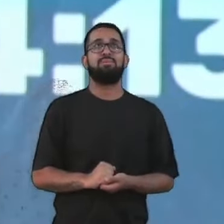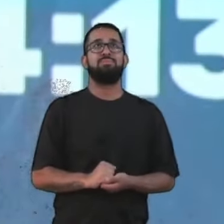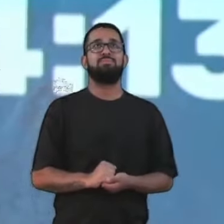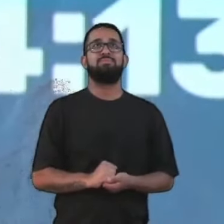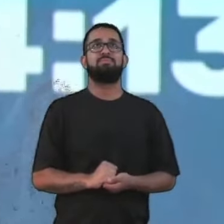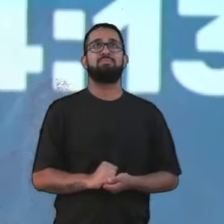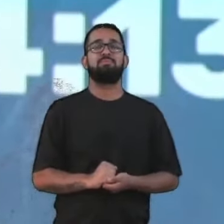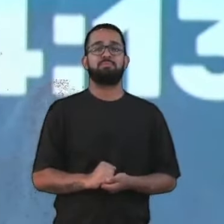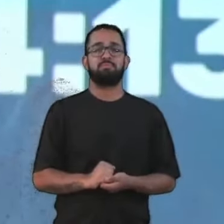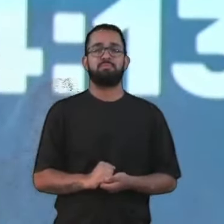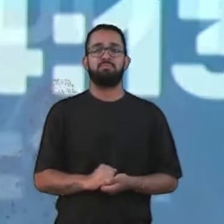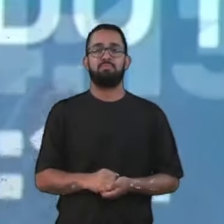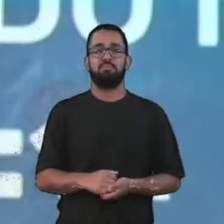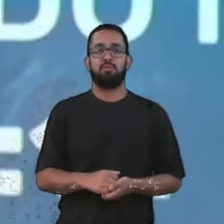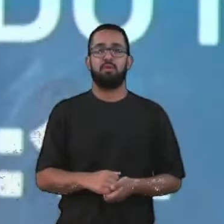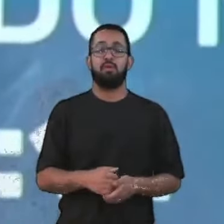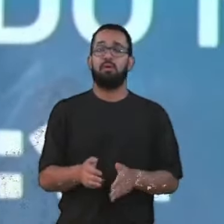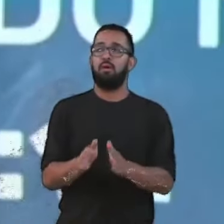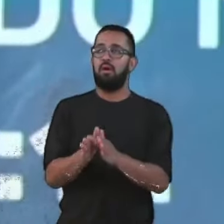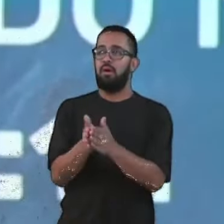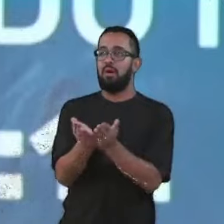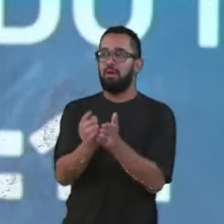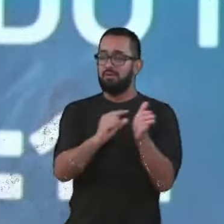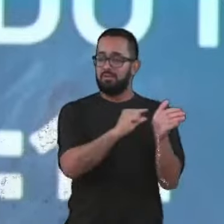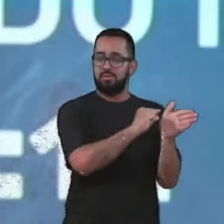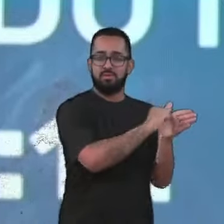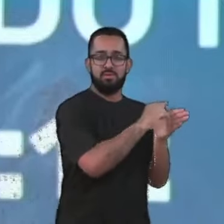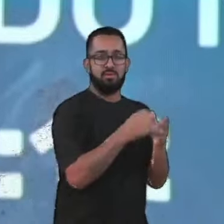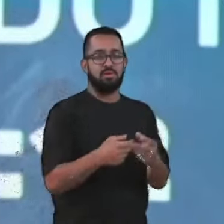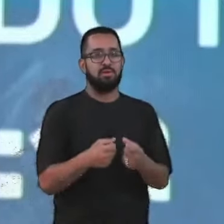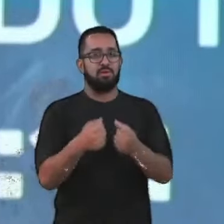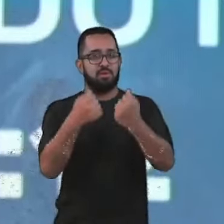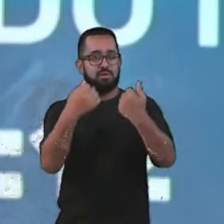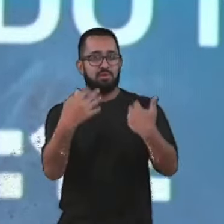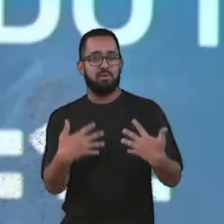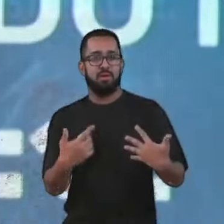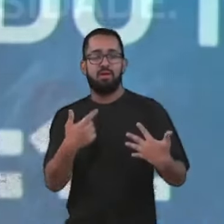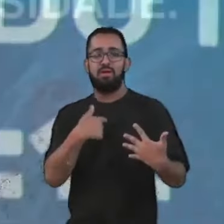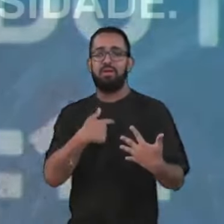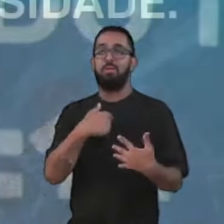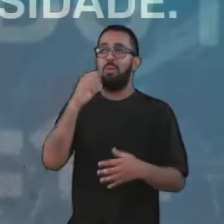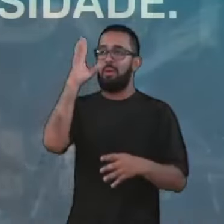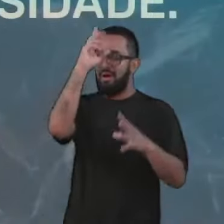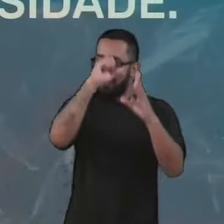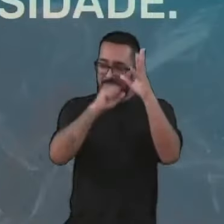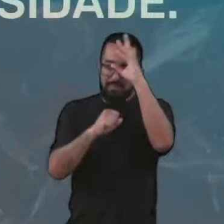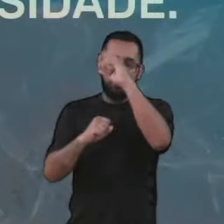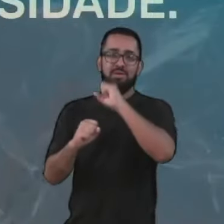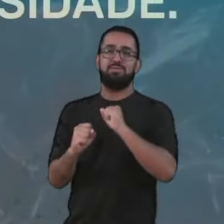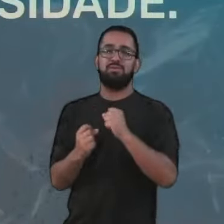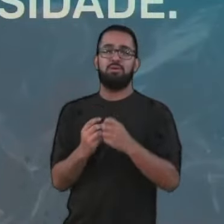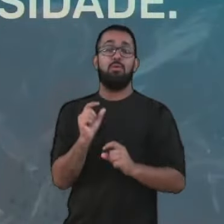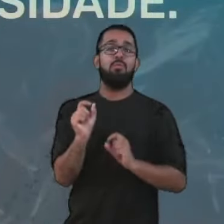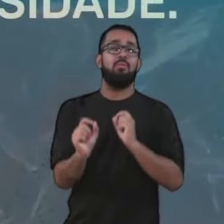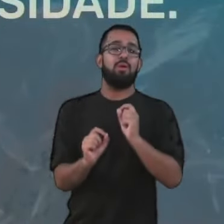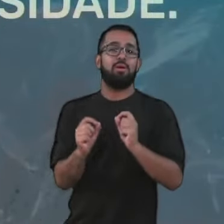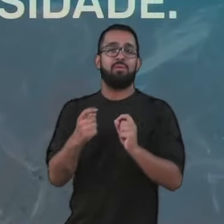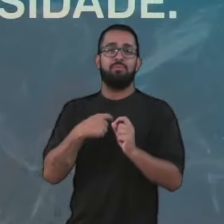o 12 também. Porque lá vai deixar claro: aprendi o segredo de viver contente em toda e qualquer